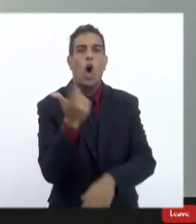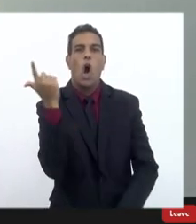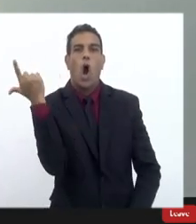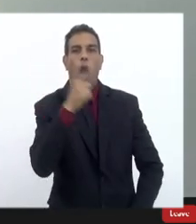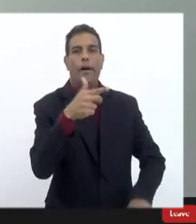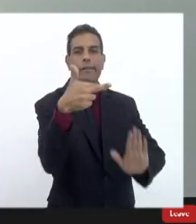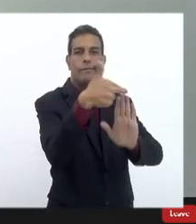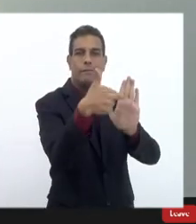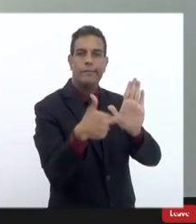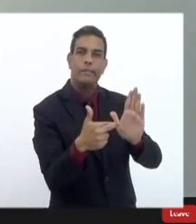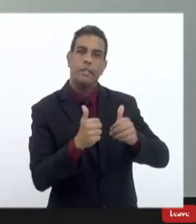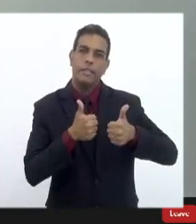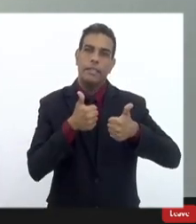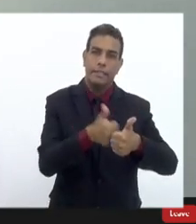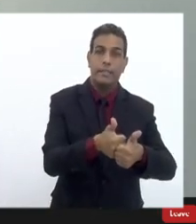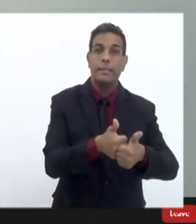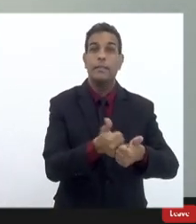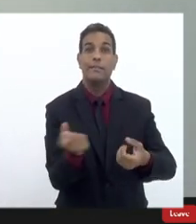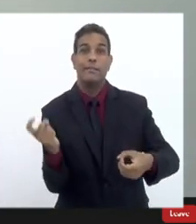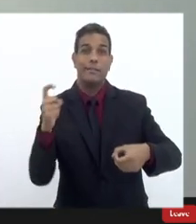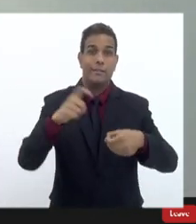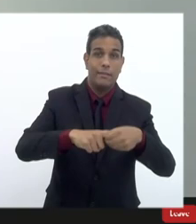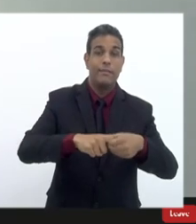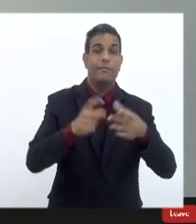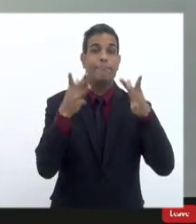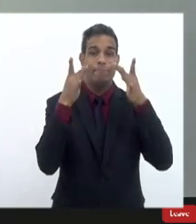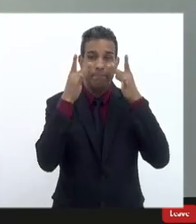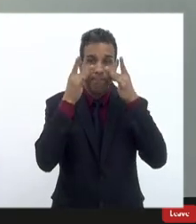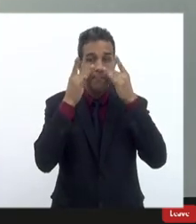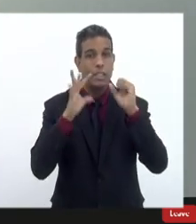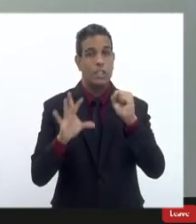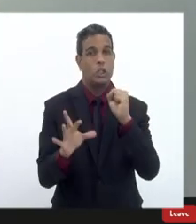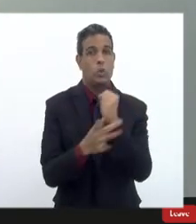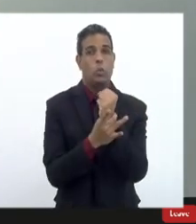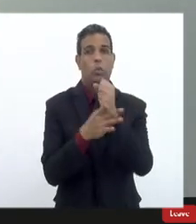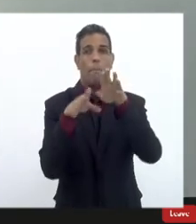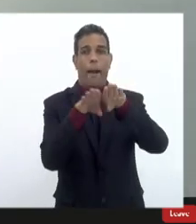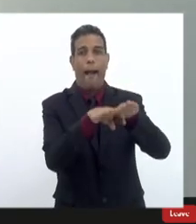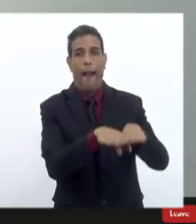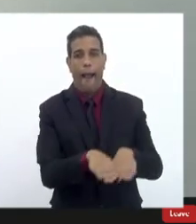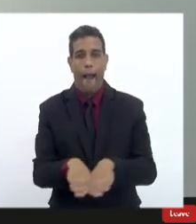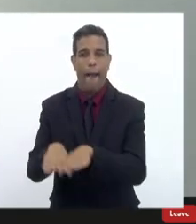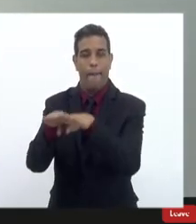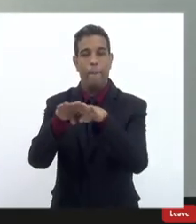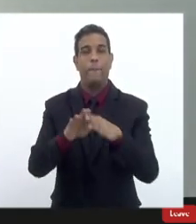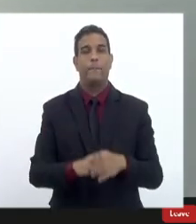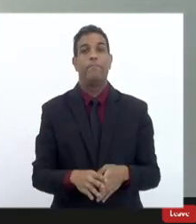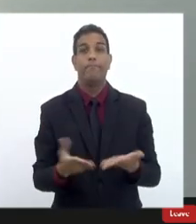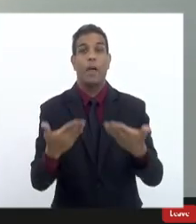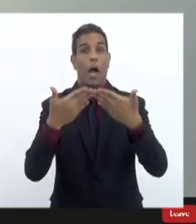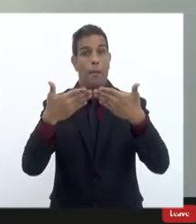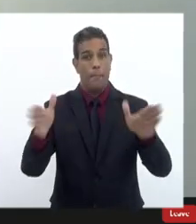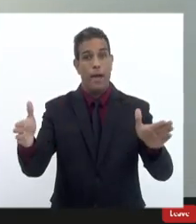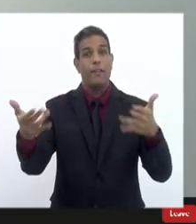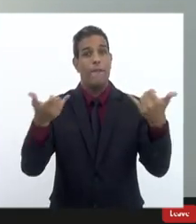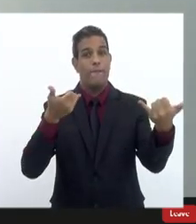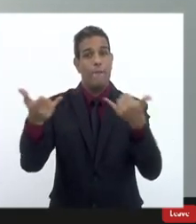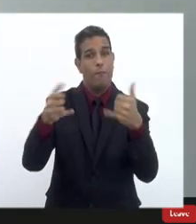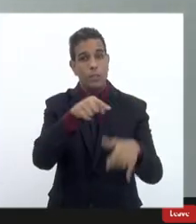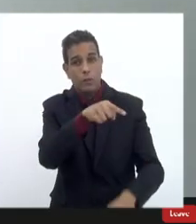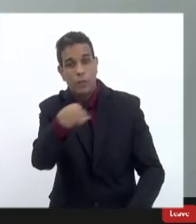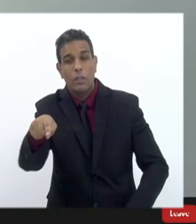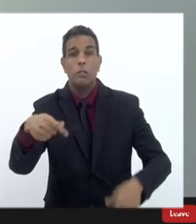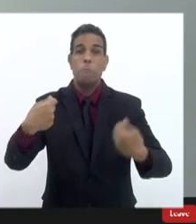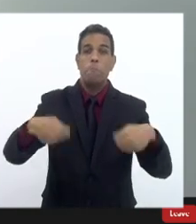sejam observados e o retorno continue seguro. Então, a gente mantém esse canal aberto. Se